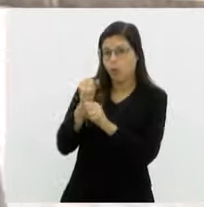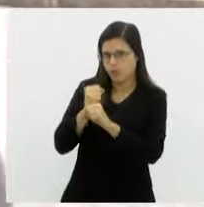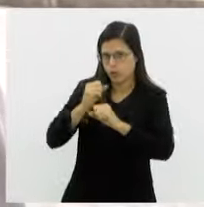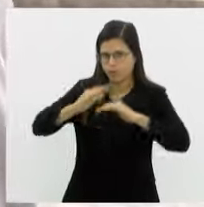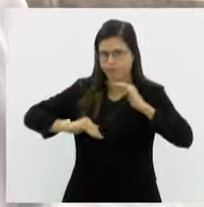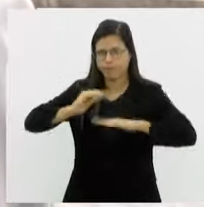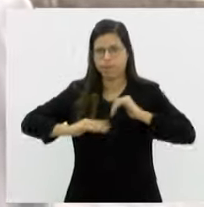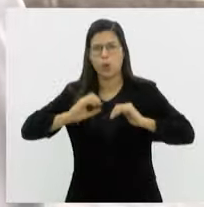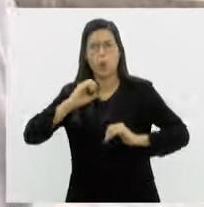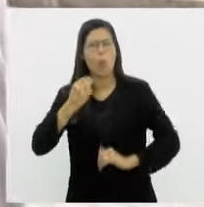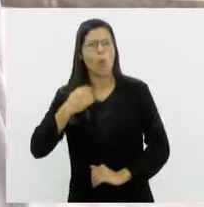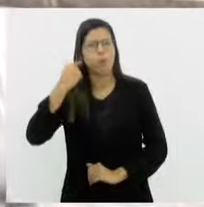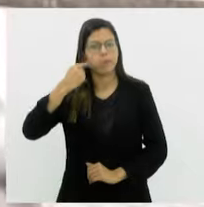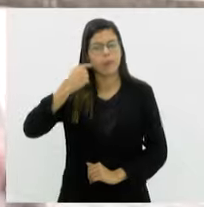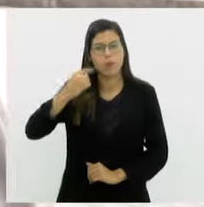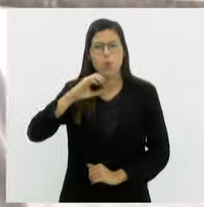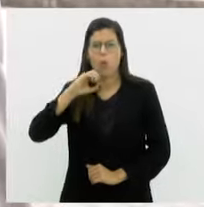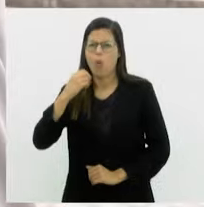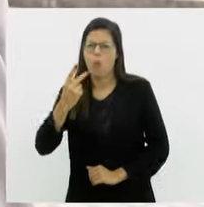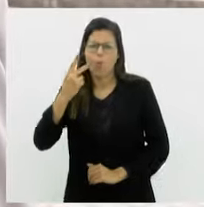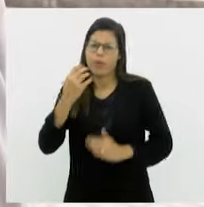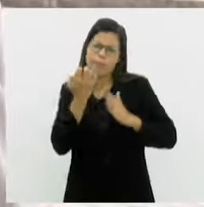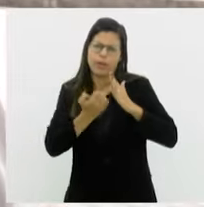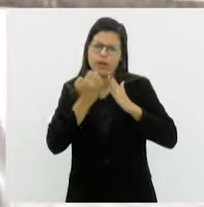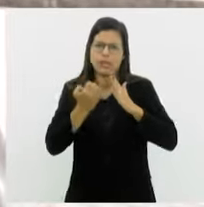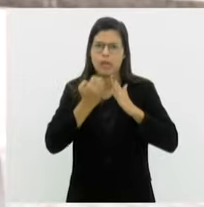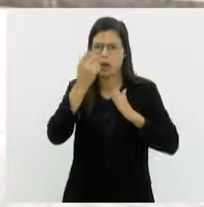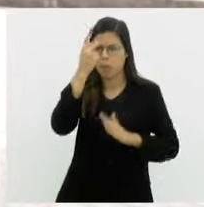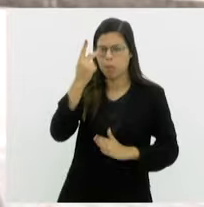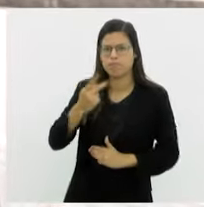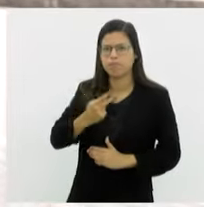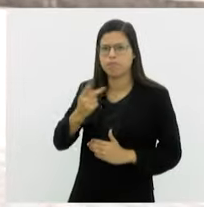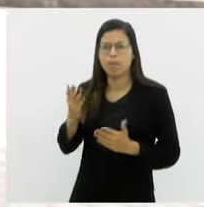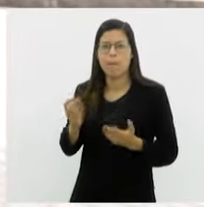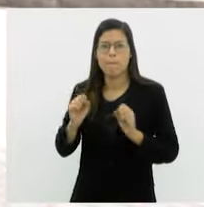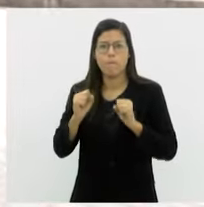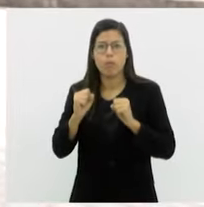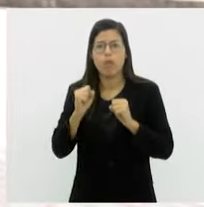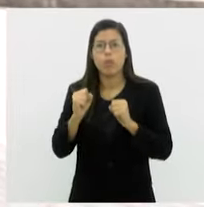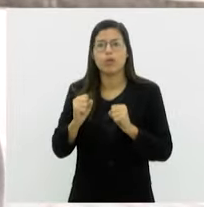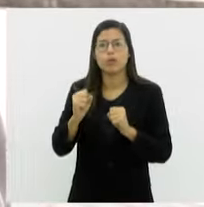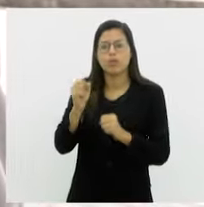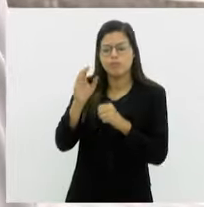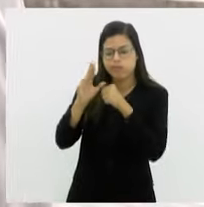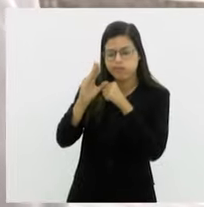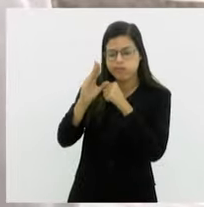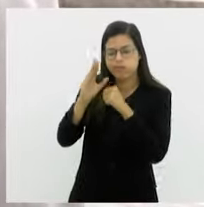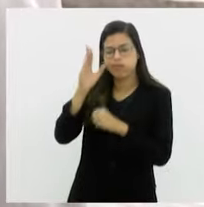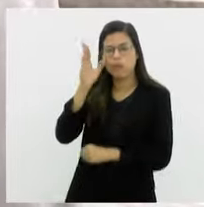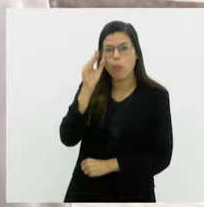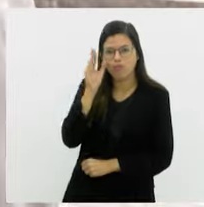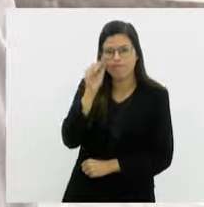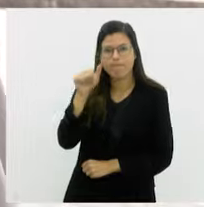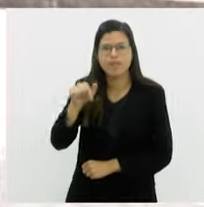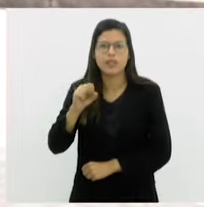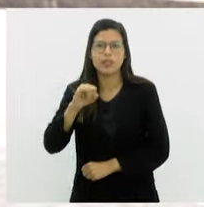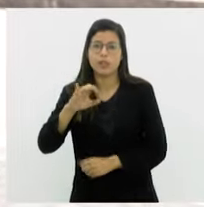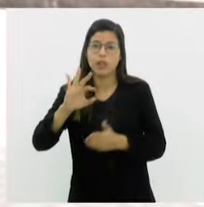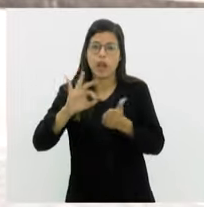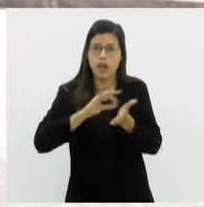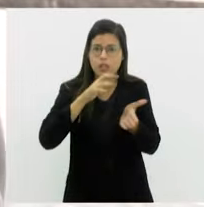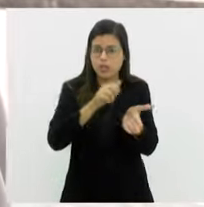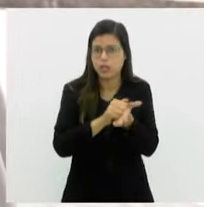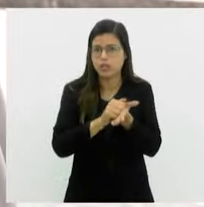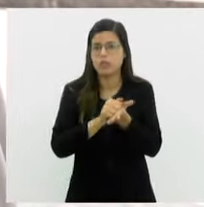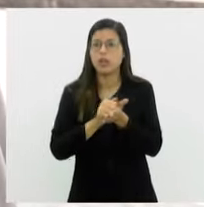o advogado, ou o titular, o empresário, vai tomar conhecimento se tiver registrado na junta. A terceira é o BioValid,